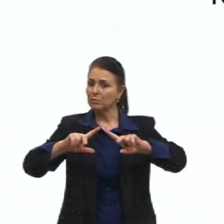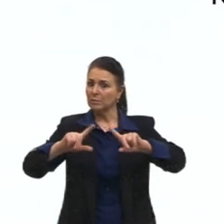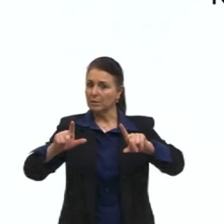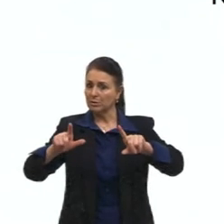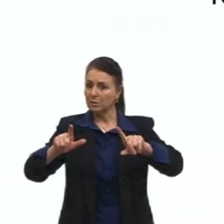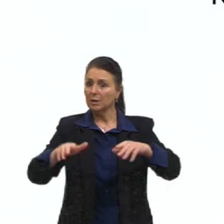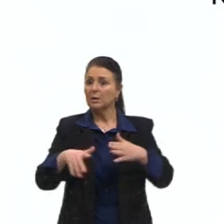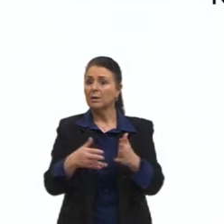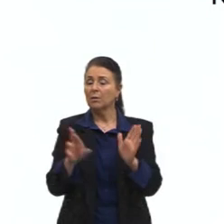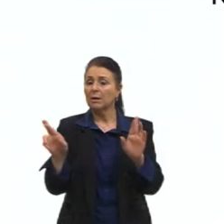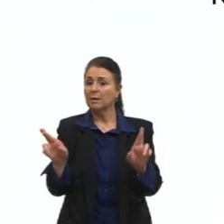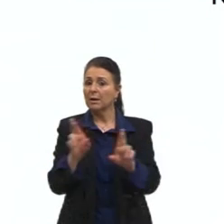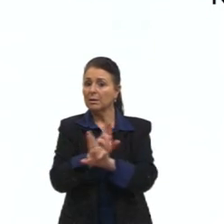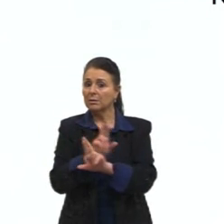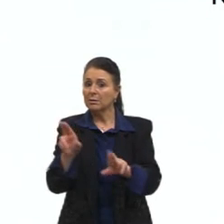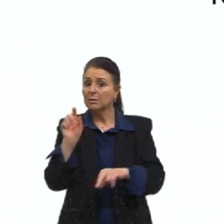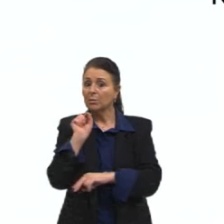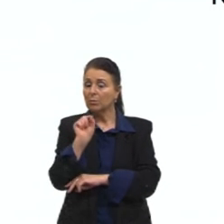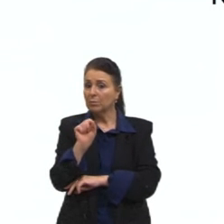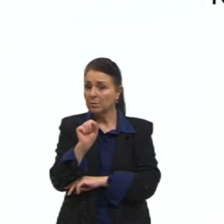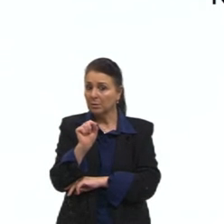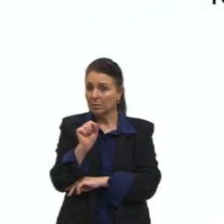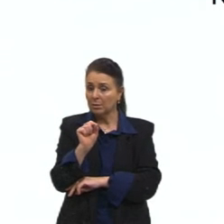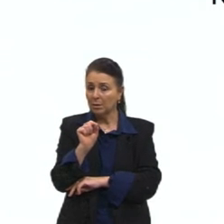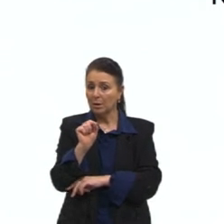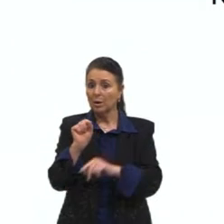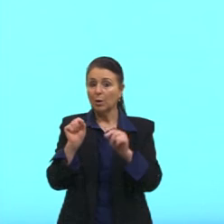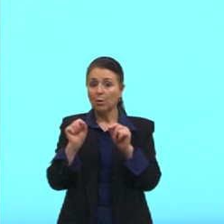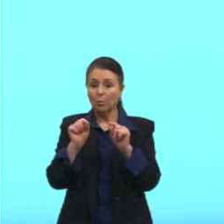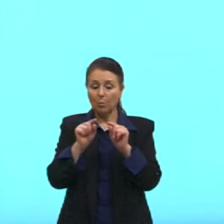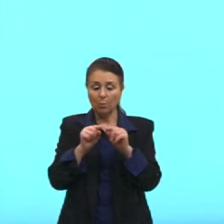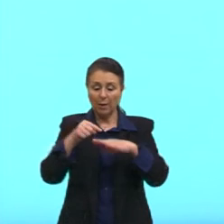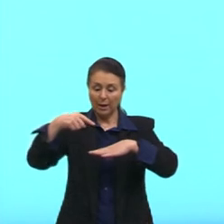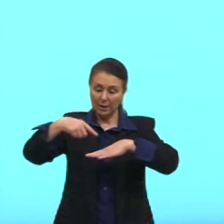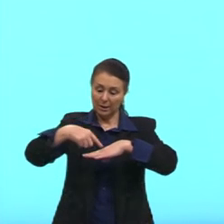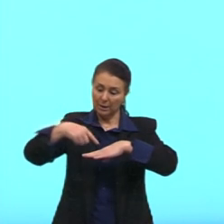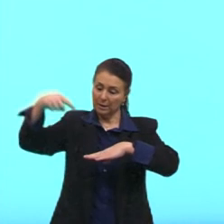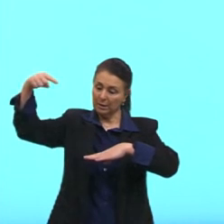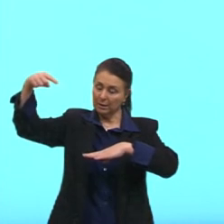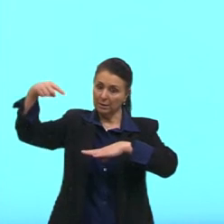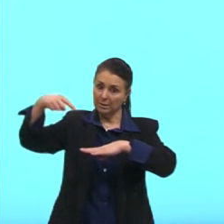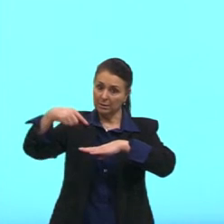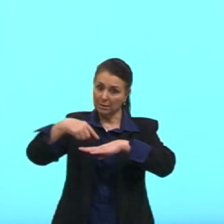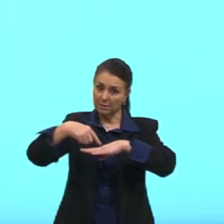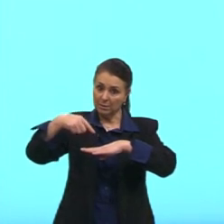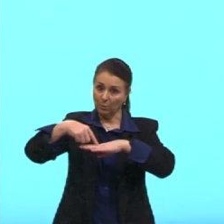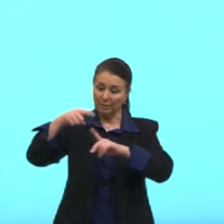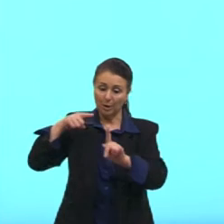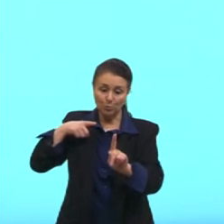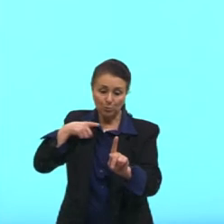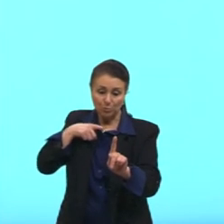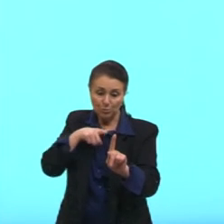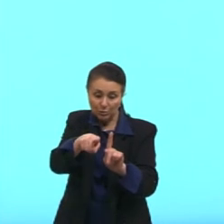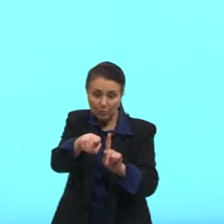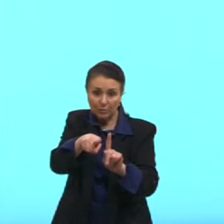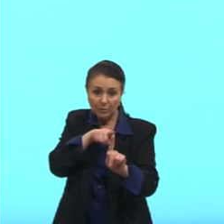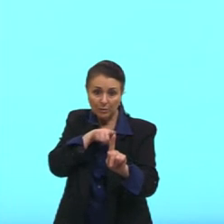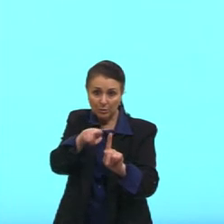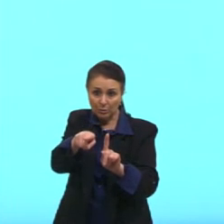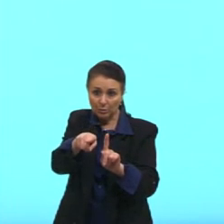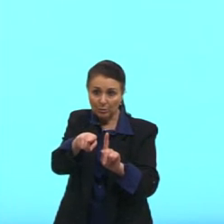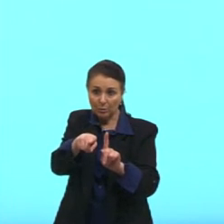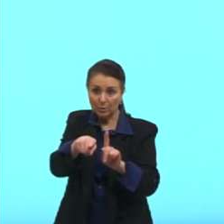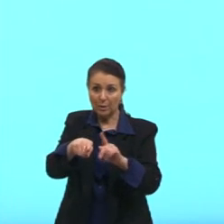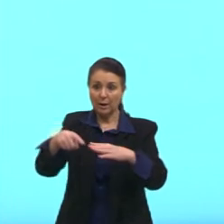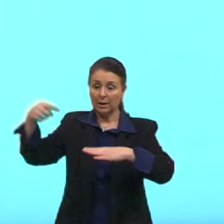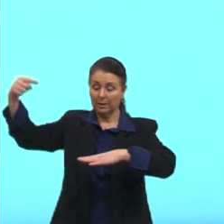refração vai estar relacionada justamente com a inclinação, um certo desvio desse movimento. Então, vejam, a onda ela está